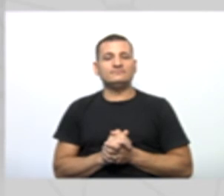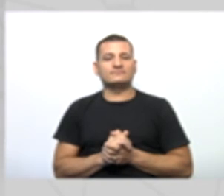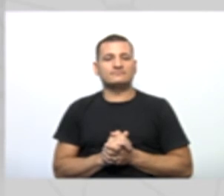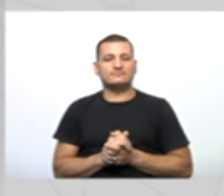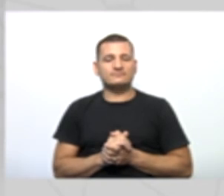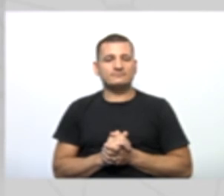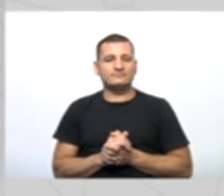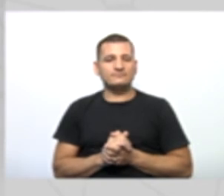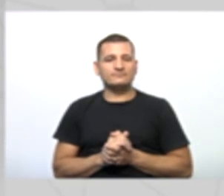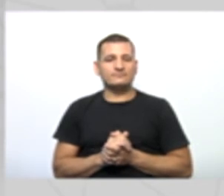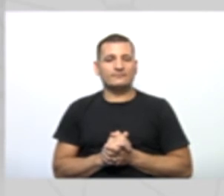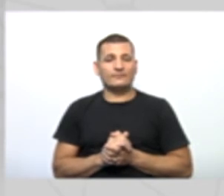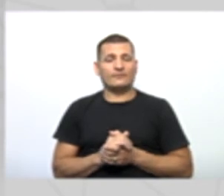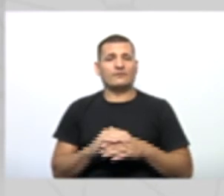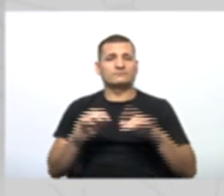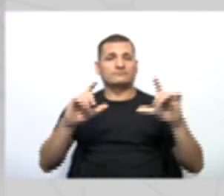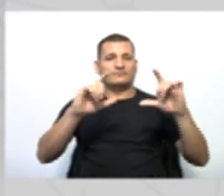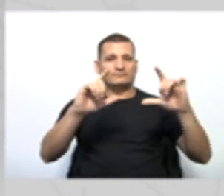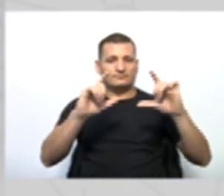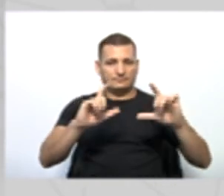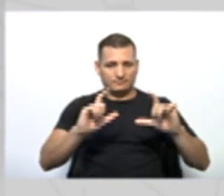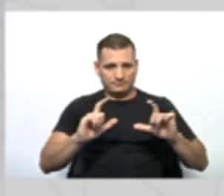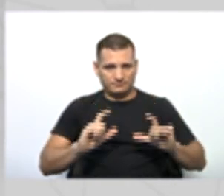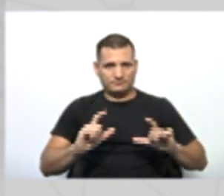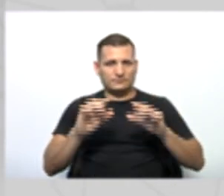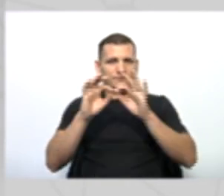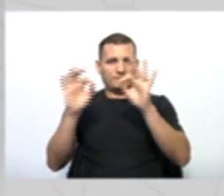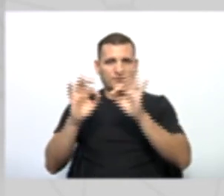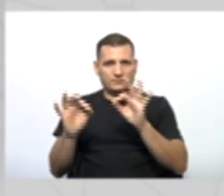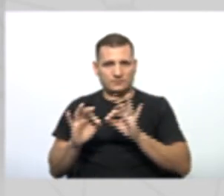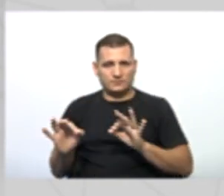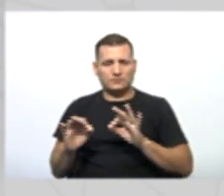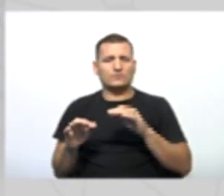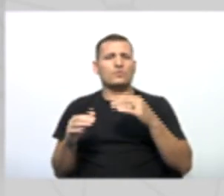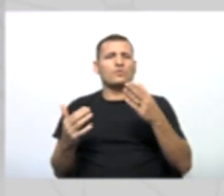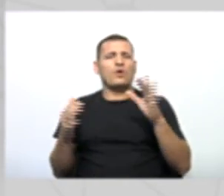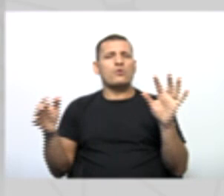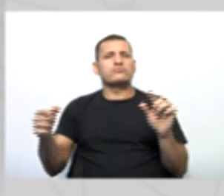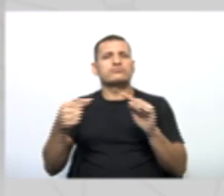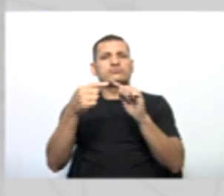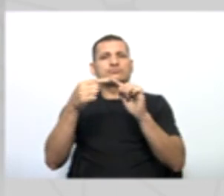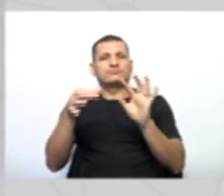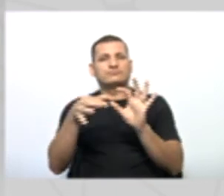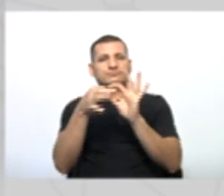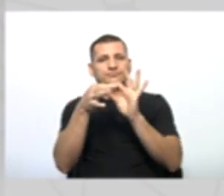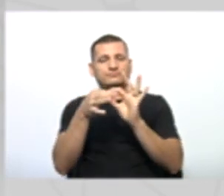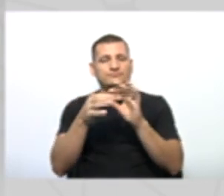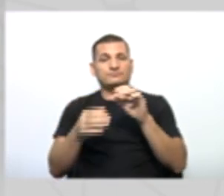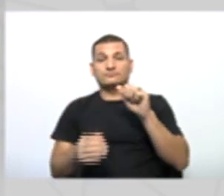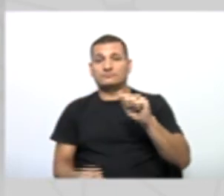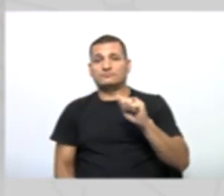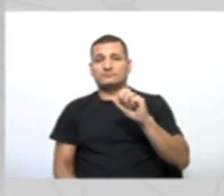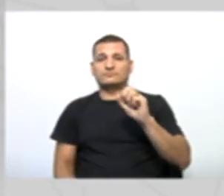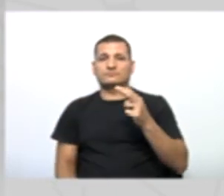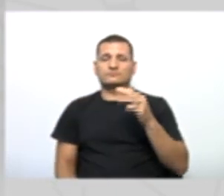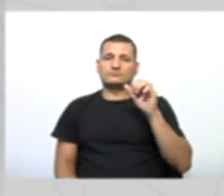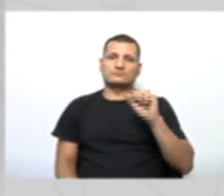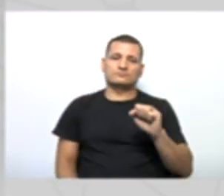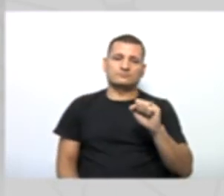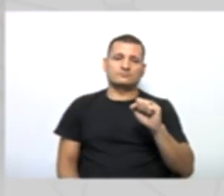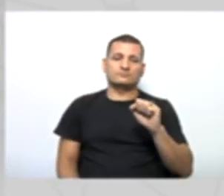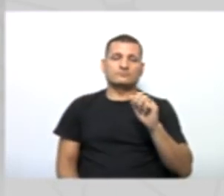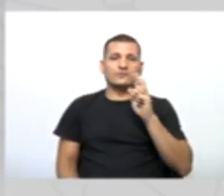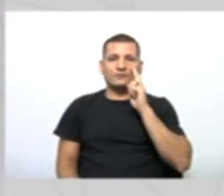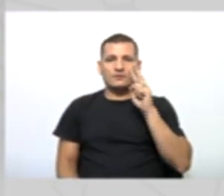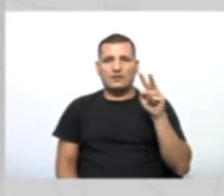cada afirmação aqui, a gente então vai estar se apoiando ou em Sócrates ou em Aristóteles, né? Então a gente vai ler a